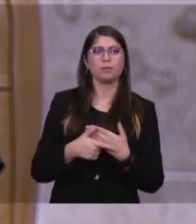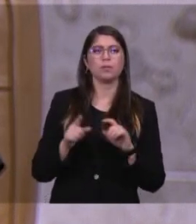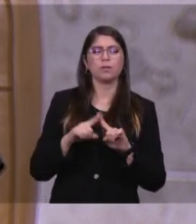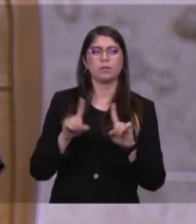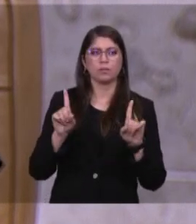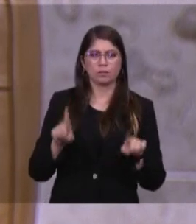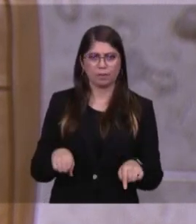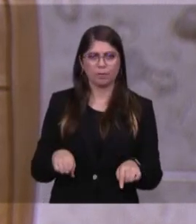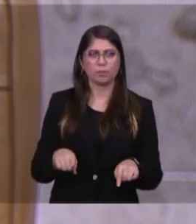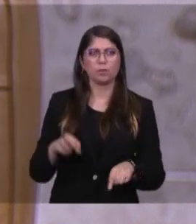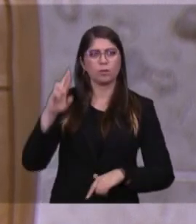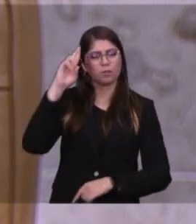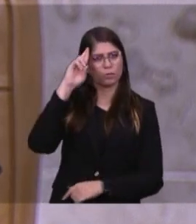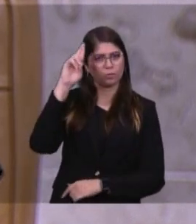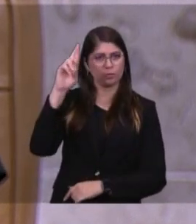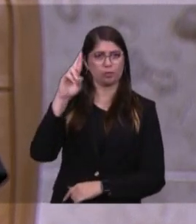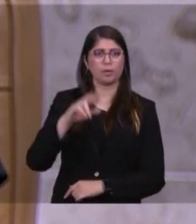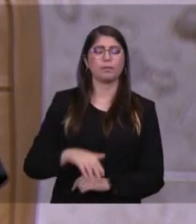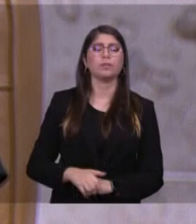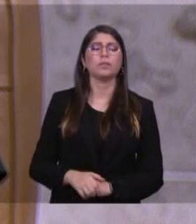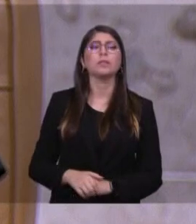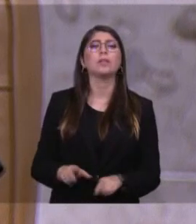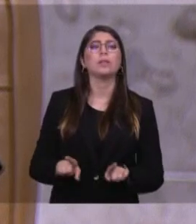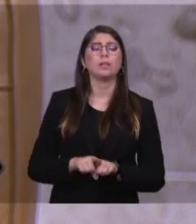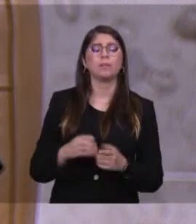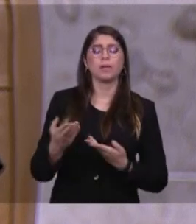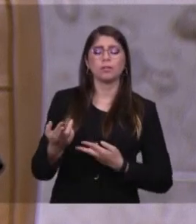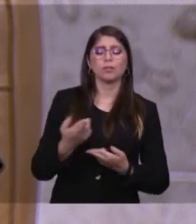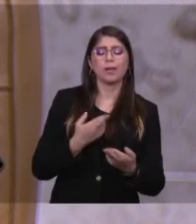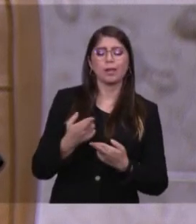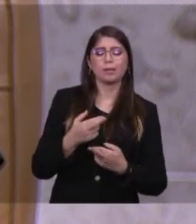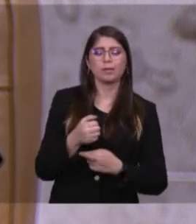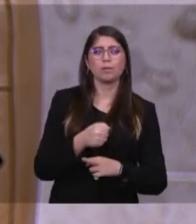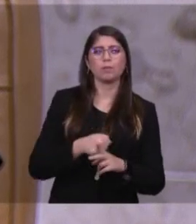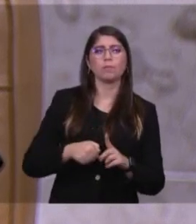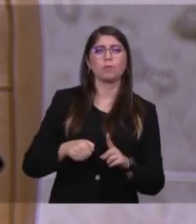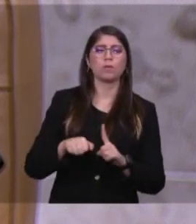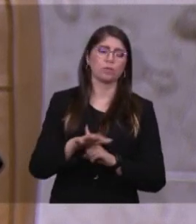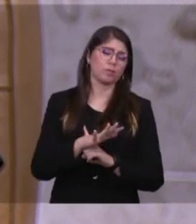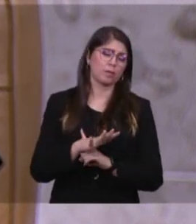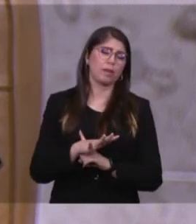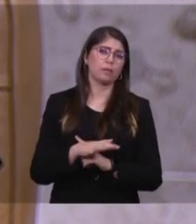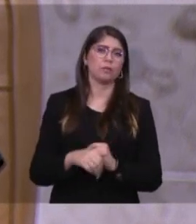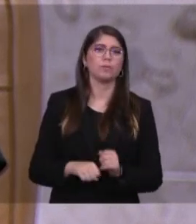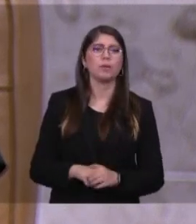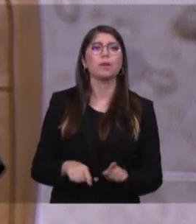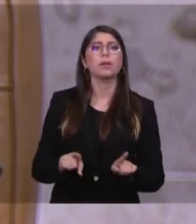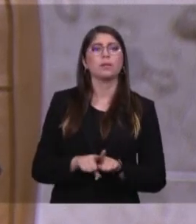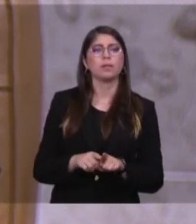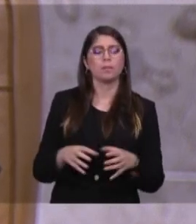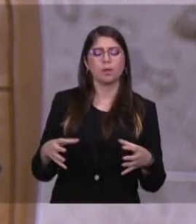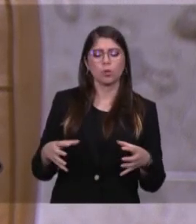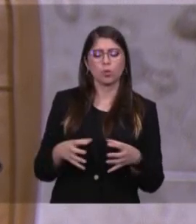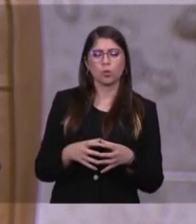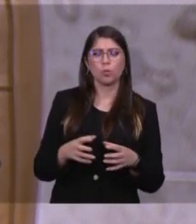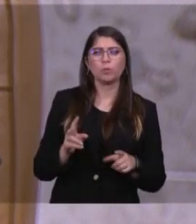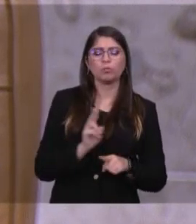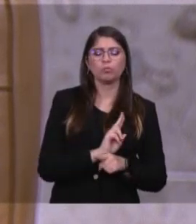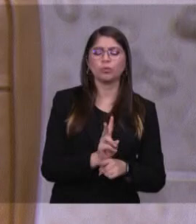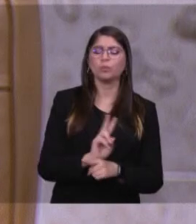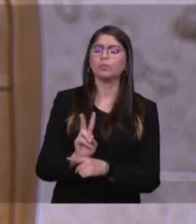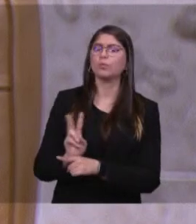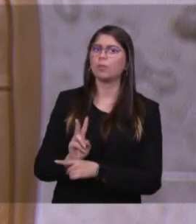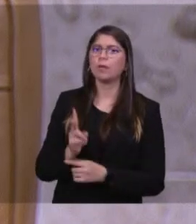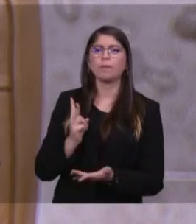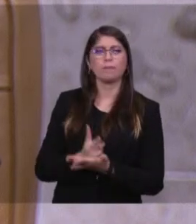cargos de chefia e na relação com o público no desempenho de suas ações, para manter fóruns permanentes de monitoramento